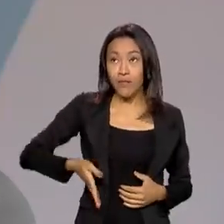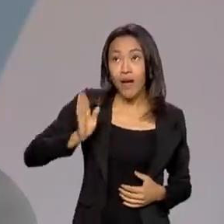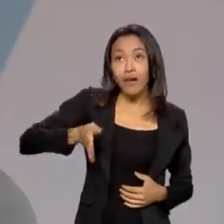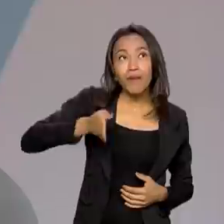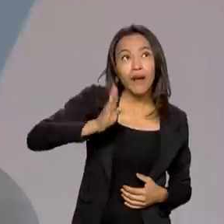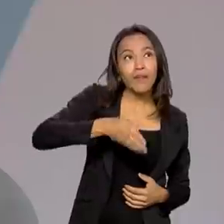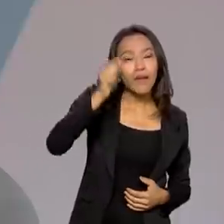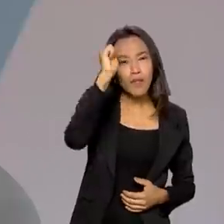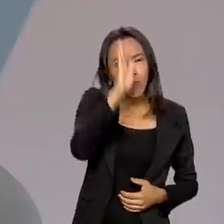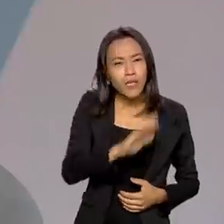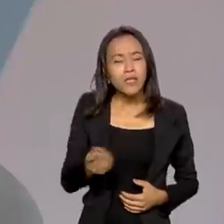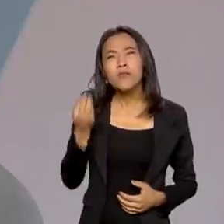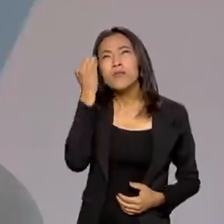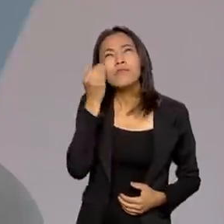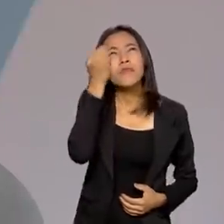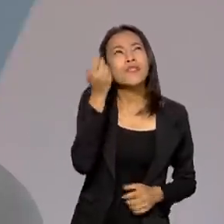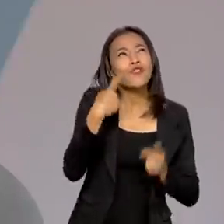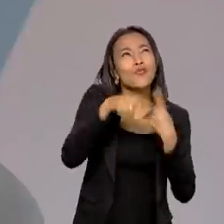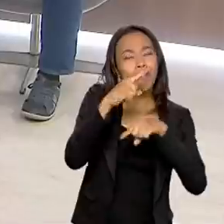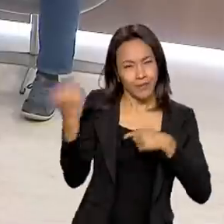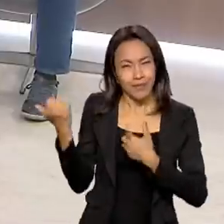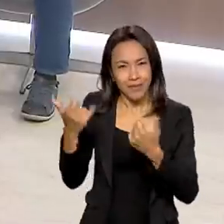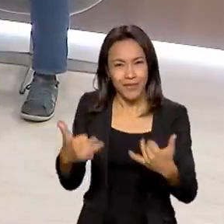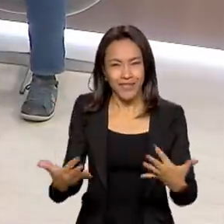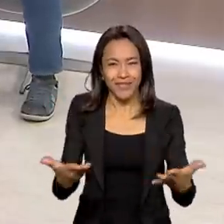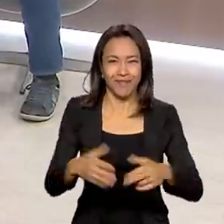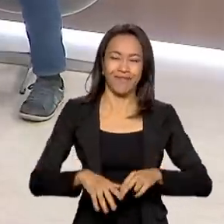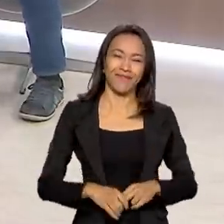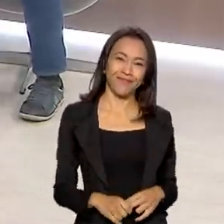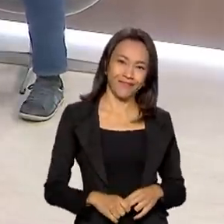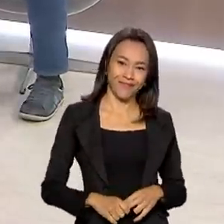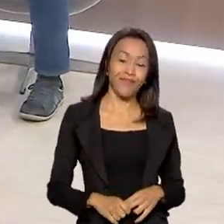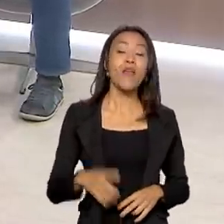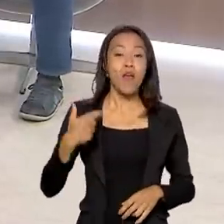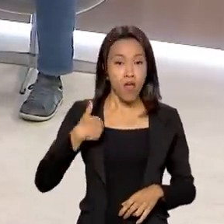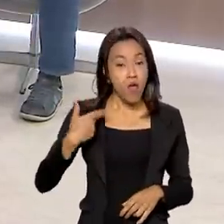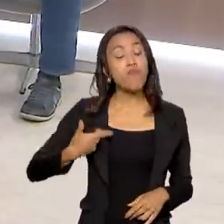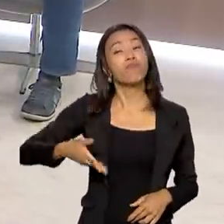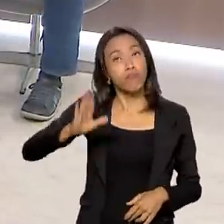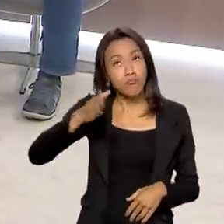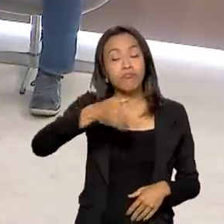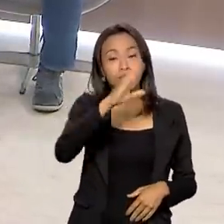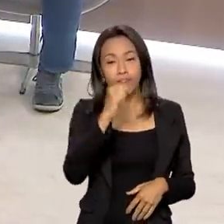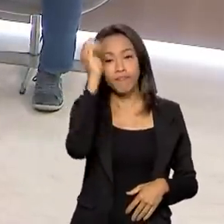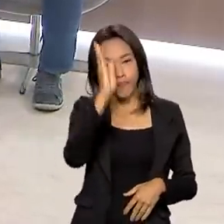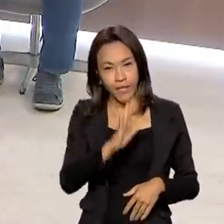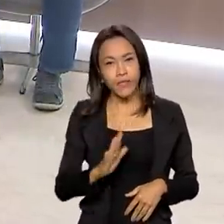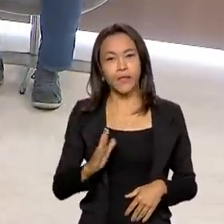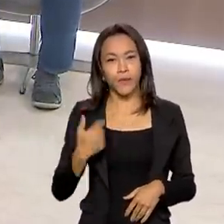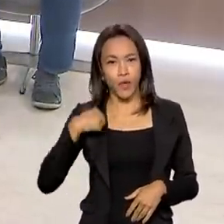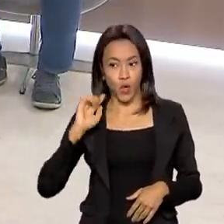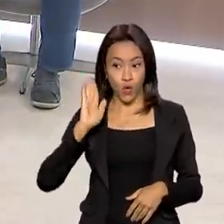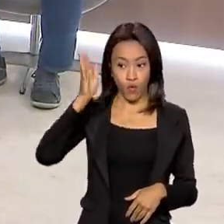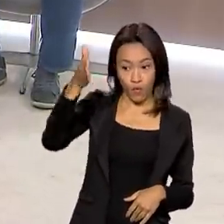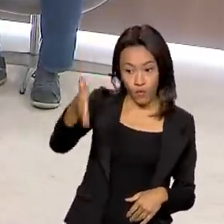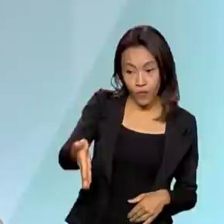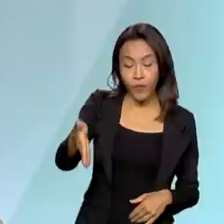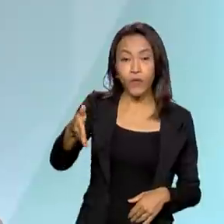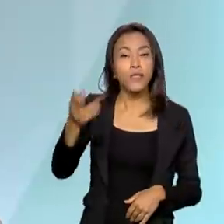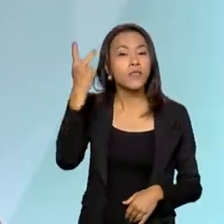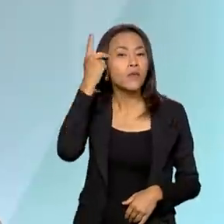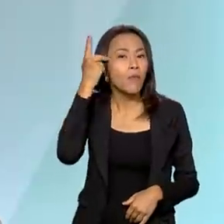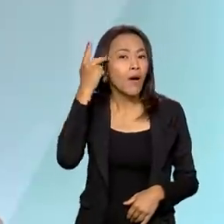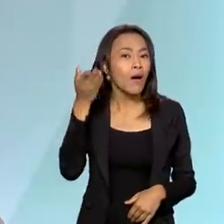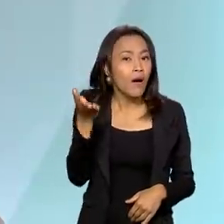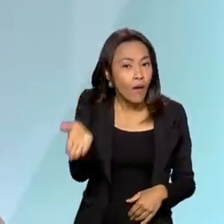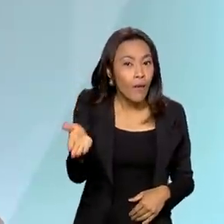vendo experiências de sucesso. Conta mais para a gente. Eu rodei o Brasil. Eu fui até Ribeirão Preto, em São